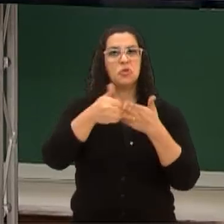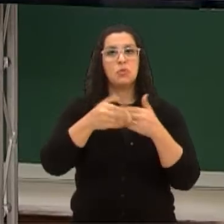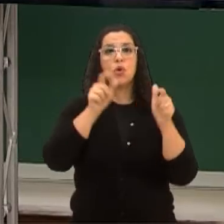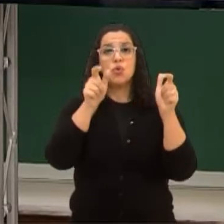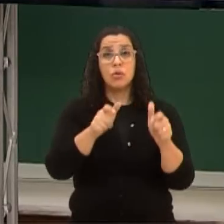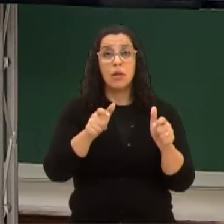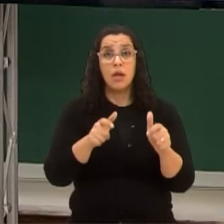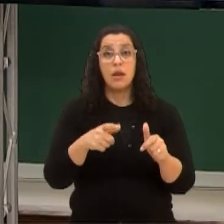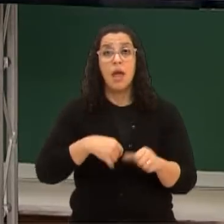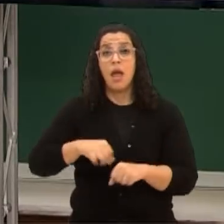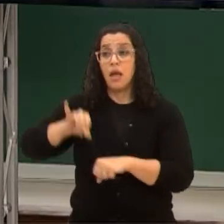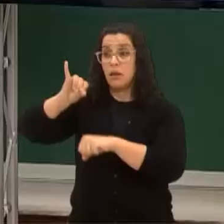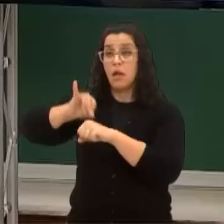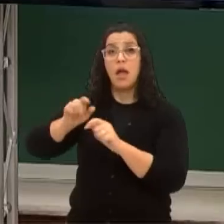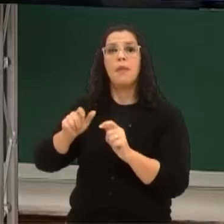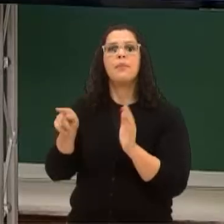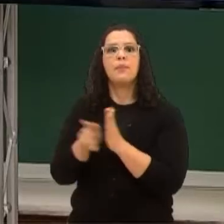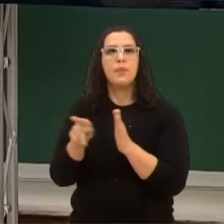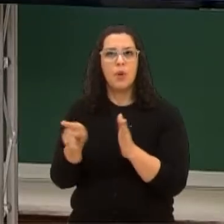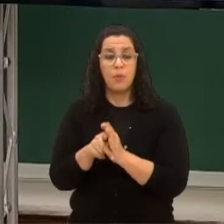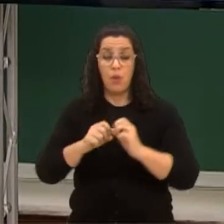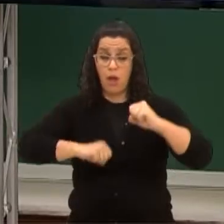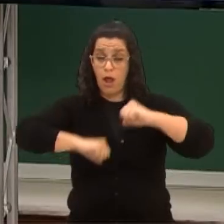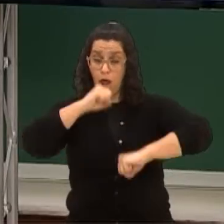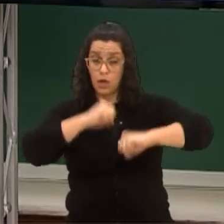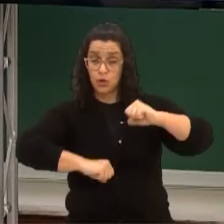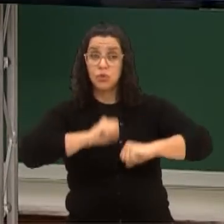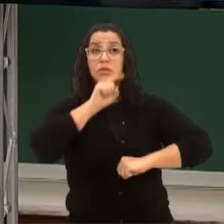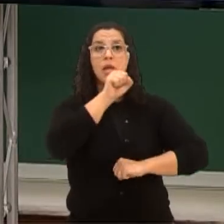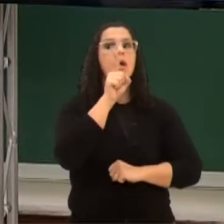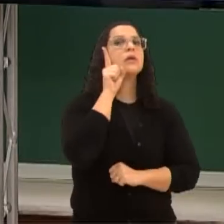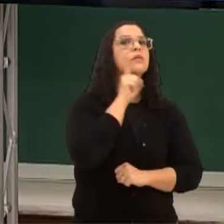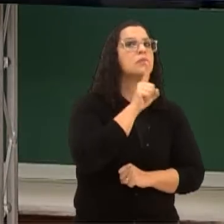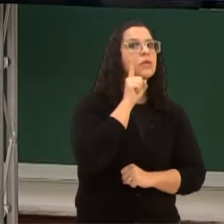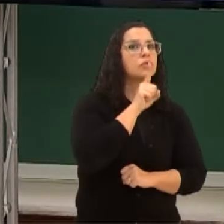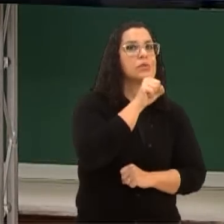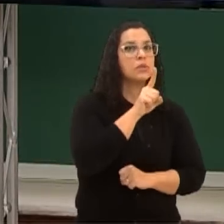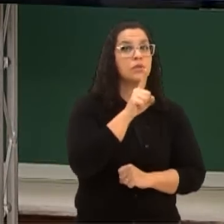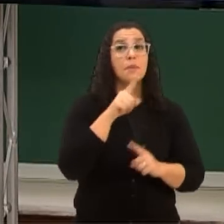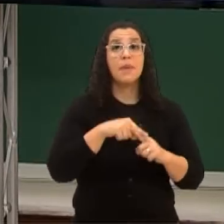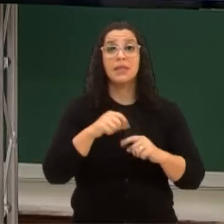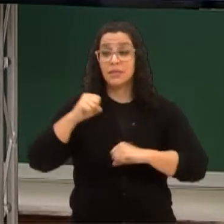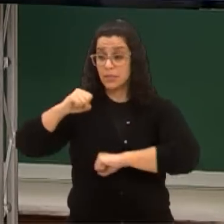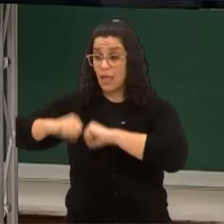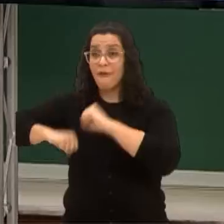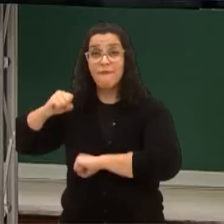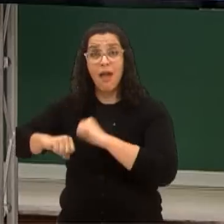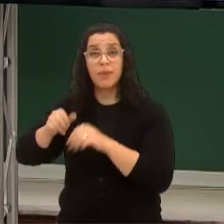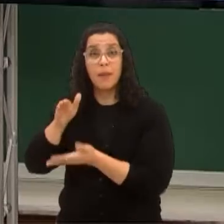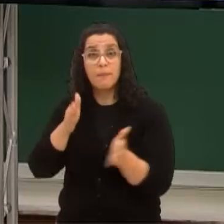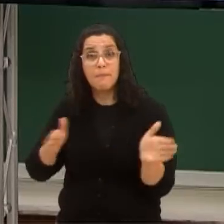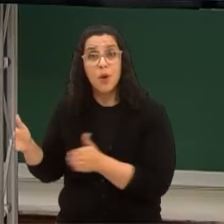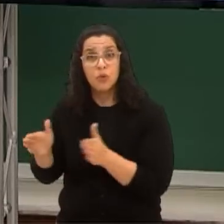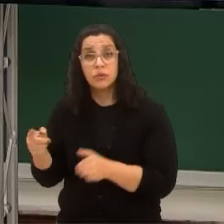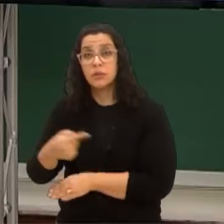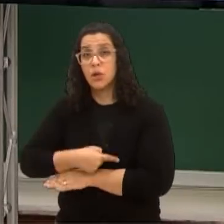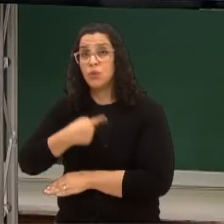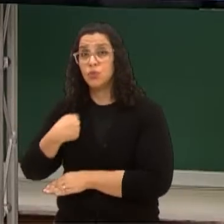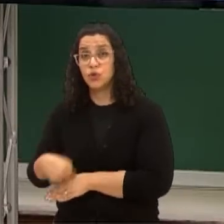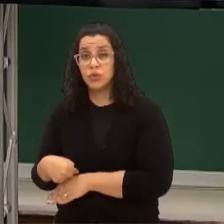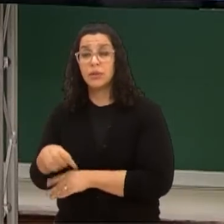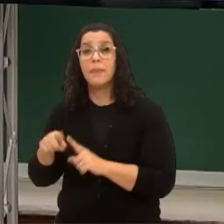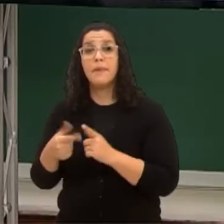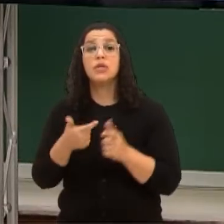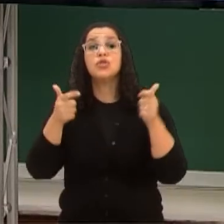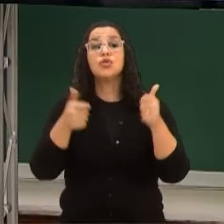a sede da indústria pode estar nos Estados Unidos, a fábrica pode estar na China, mas o país